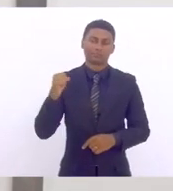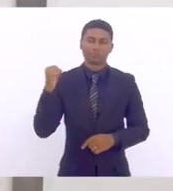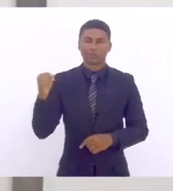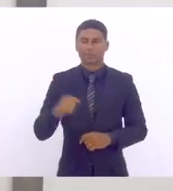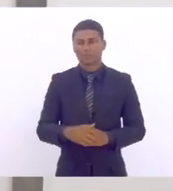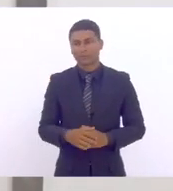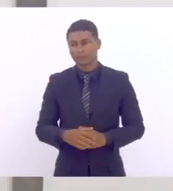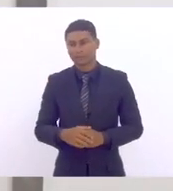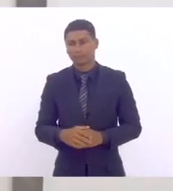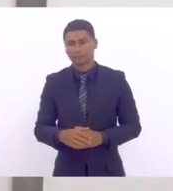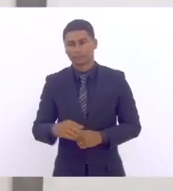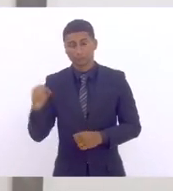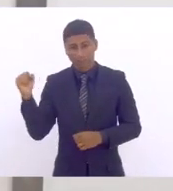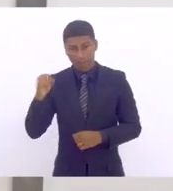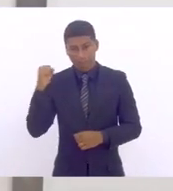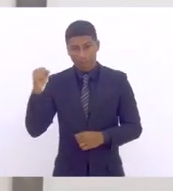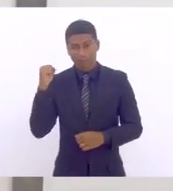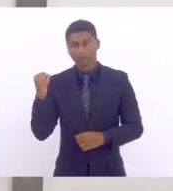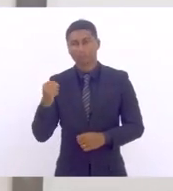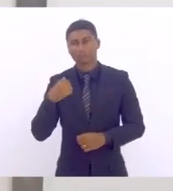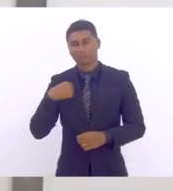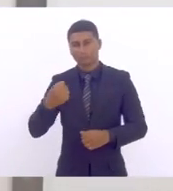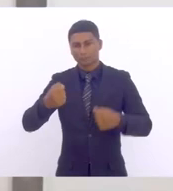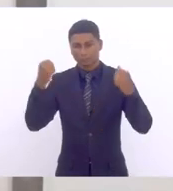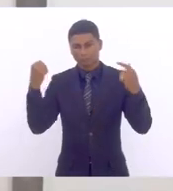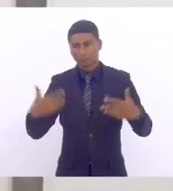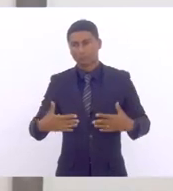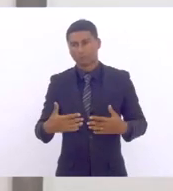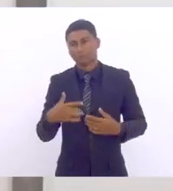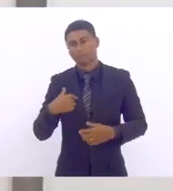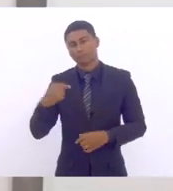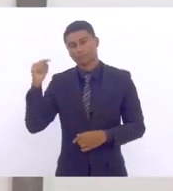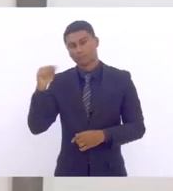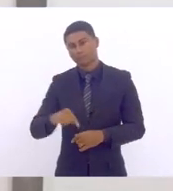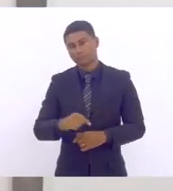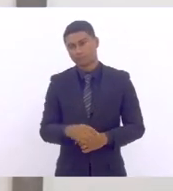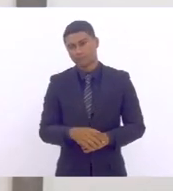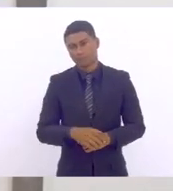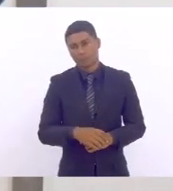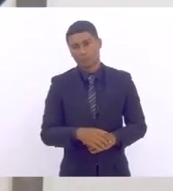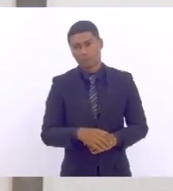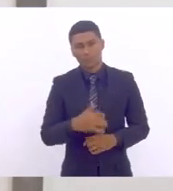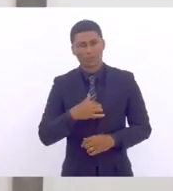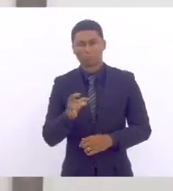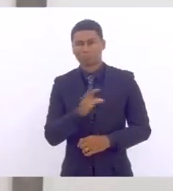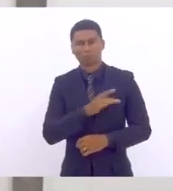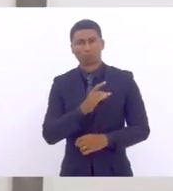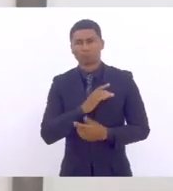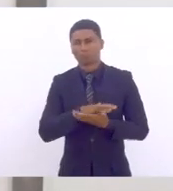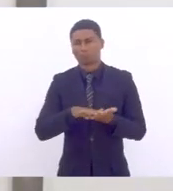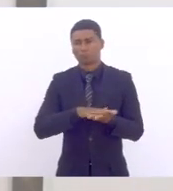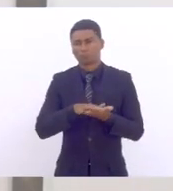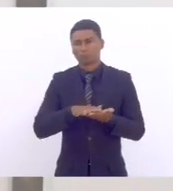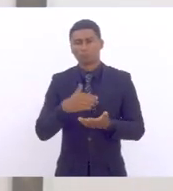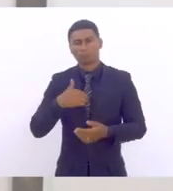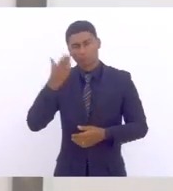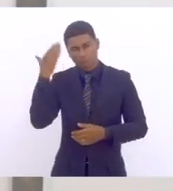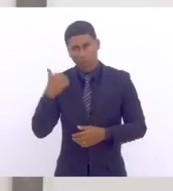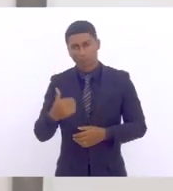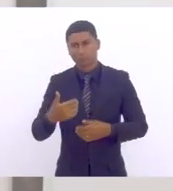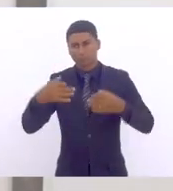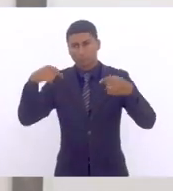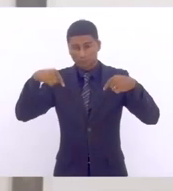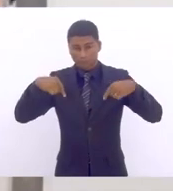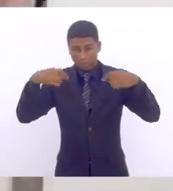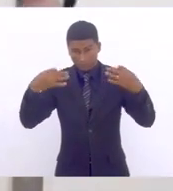É muito grave tudo isso que eu estou explanando aqui. Mas venho aqui sem nenhum temor, certo da Casa Legislativa e